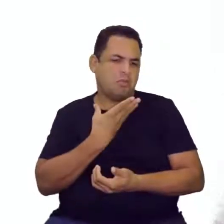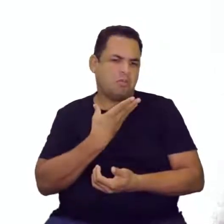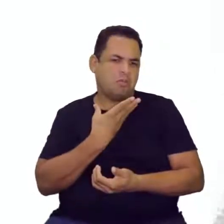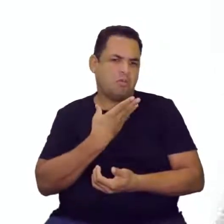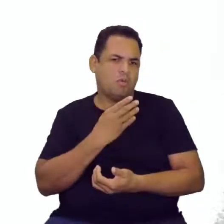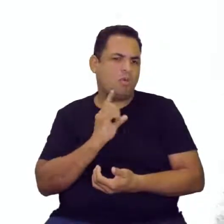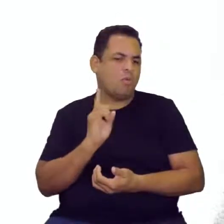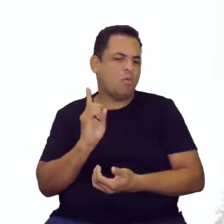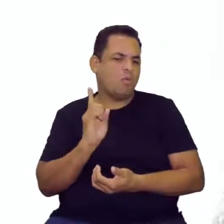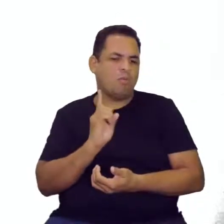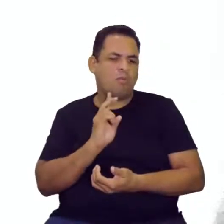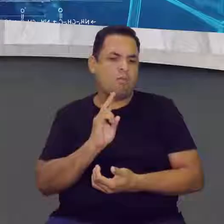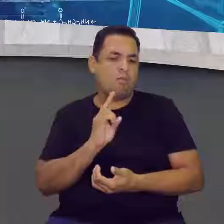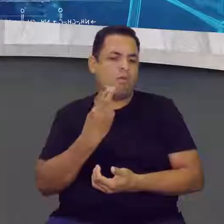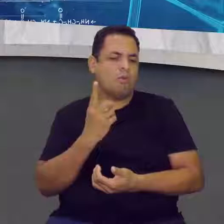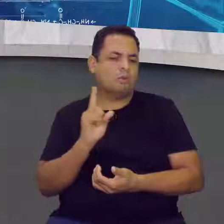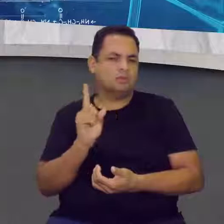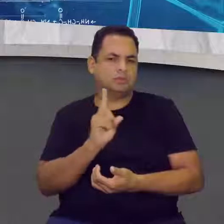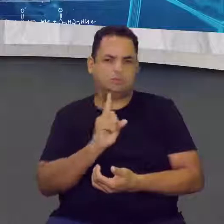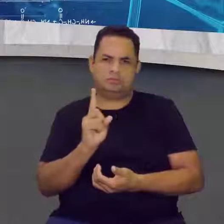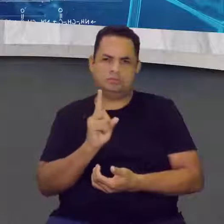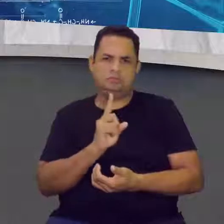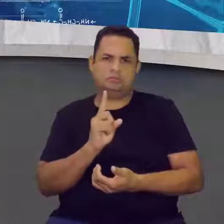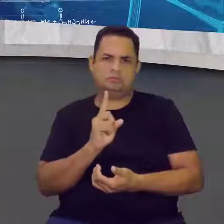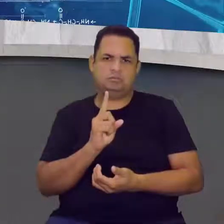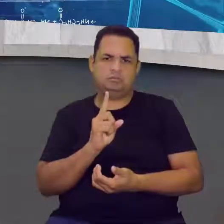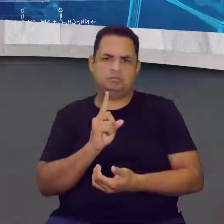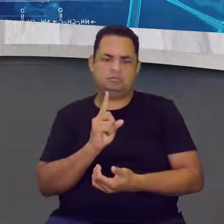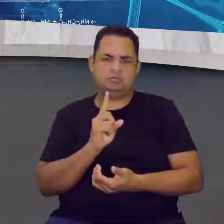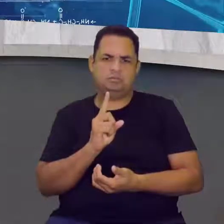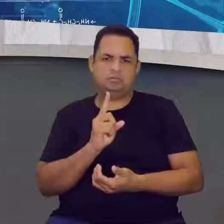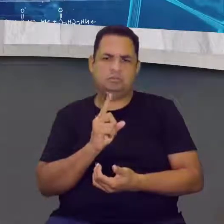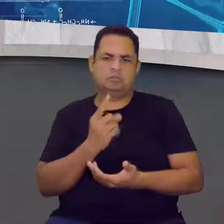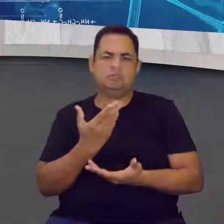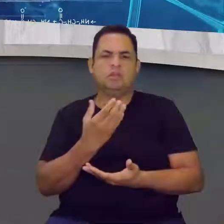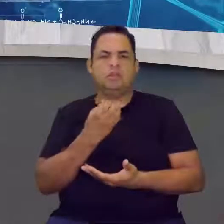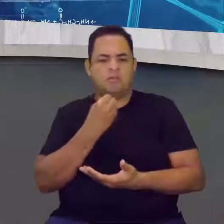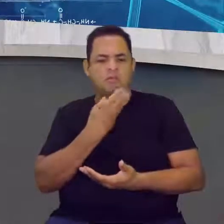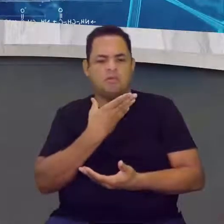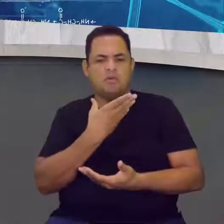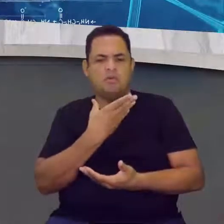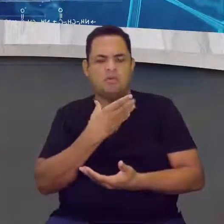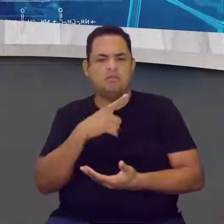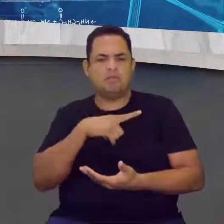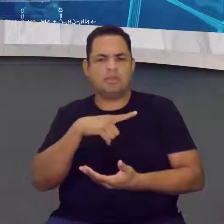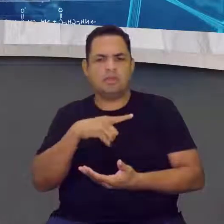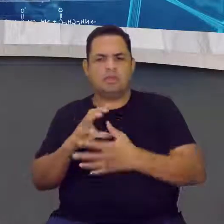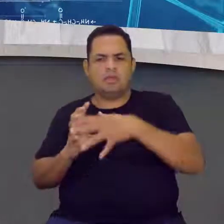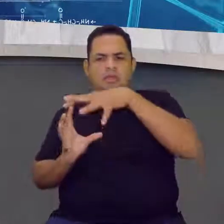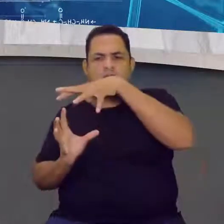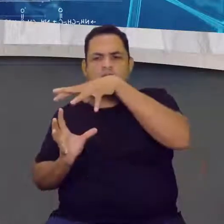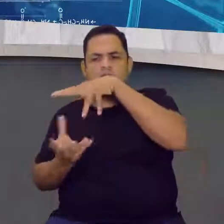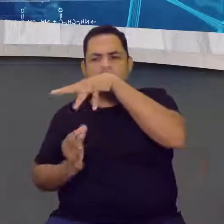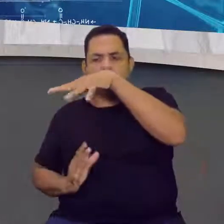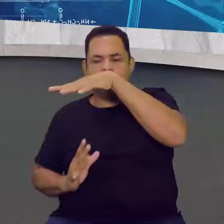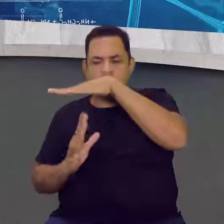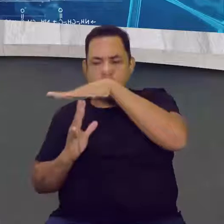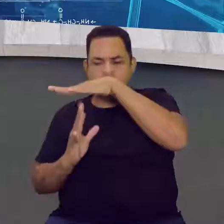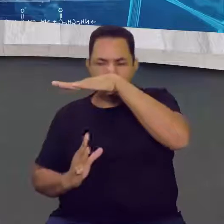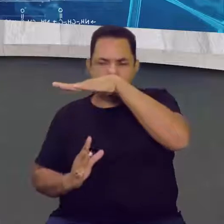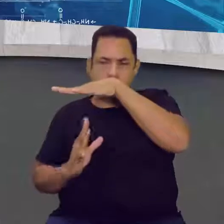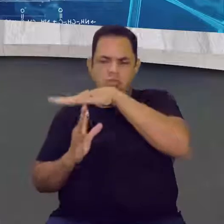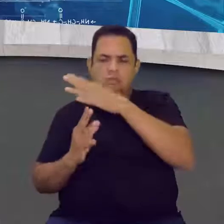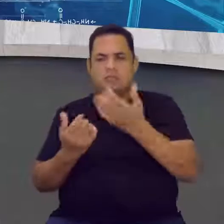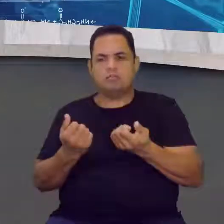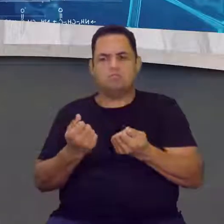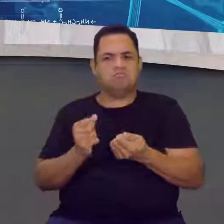é ruim? E aí, o que vocês acham? É bom ter efeito estufa ou é ruim